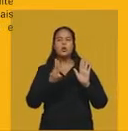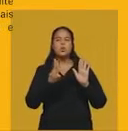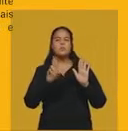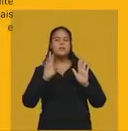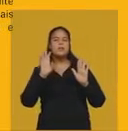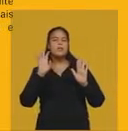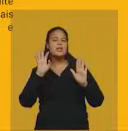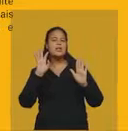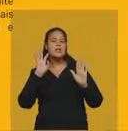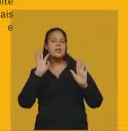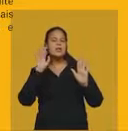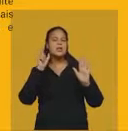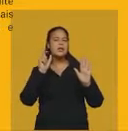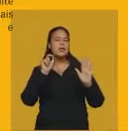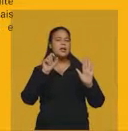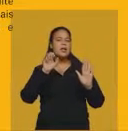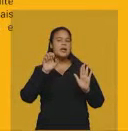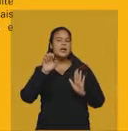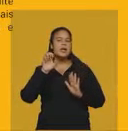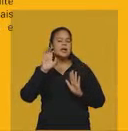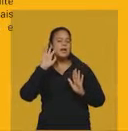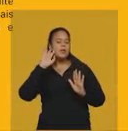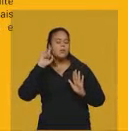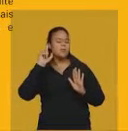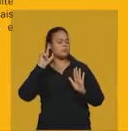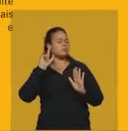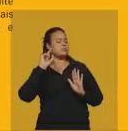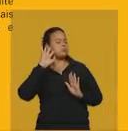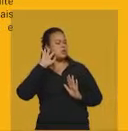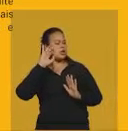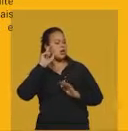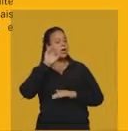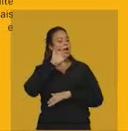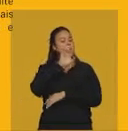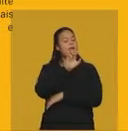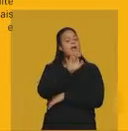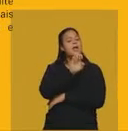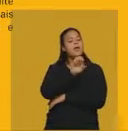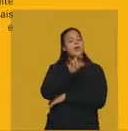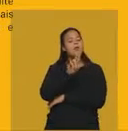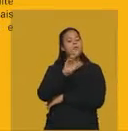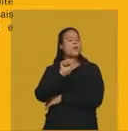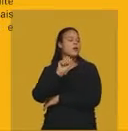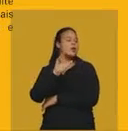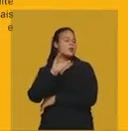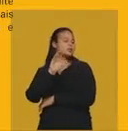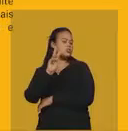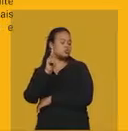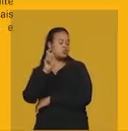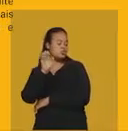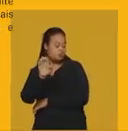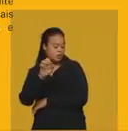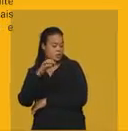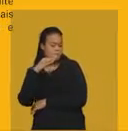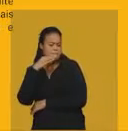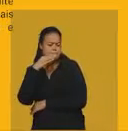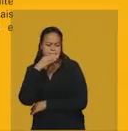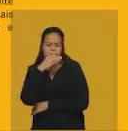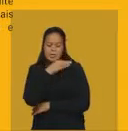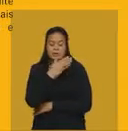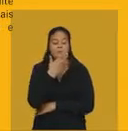de suma importância, porque ele nos faz perceber qual que é o